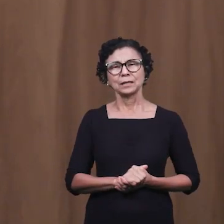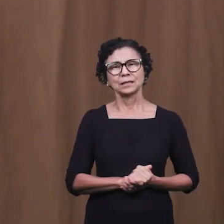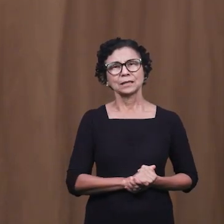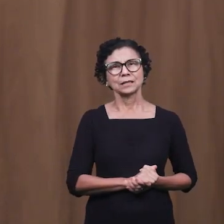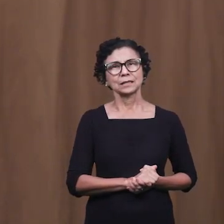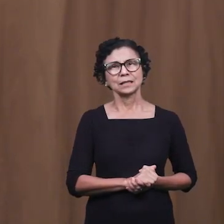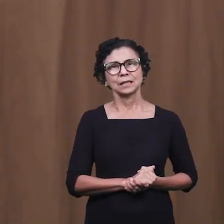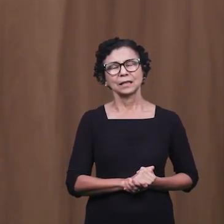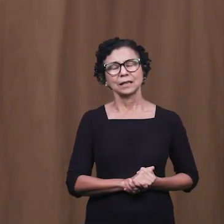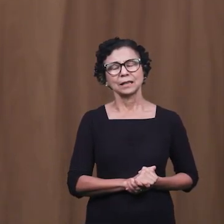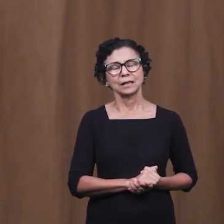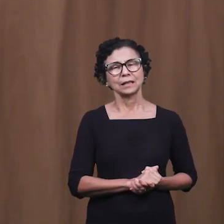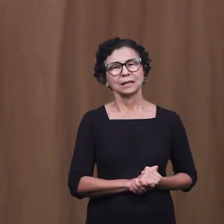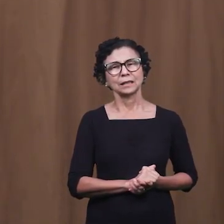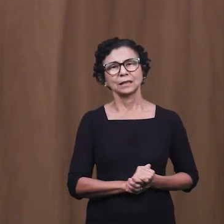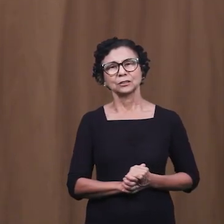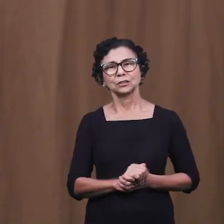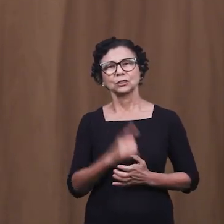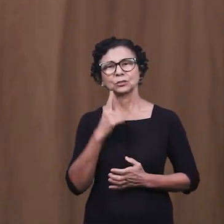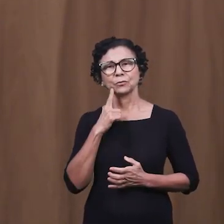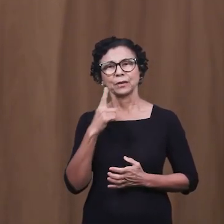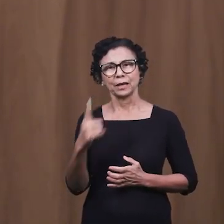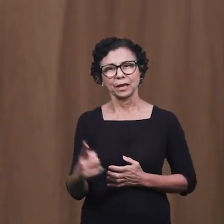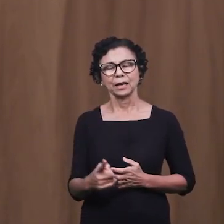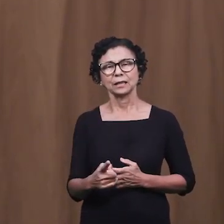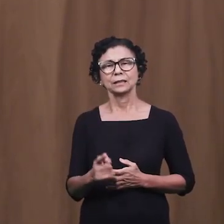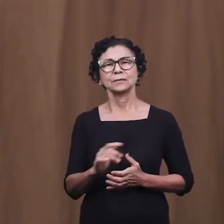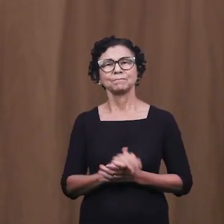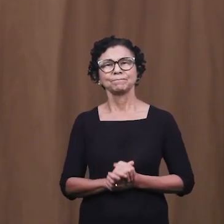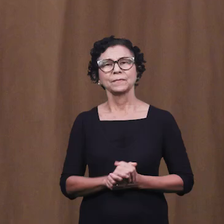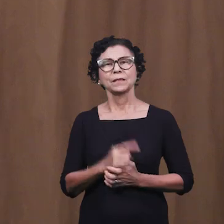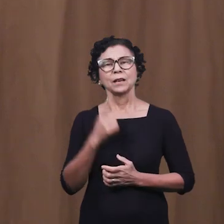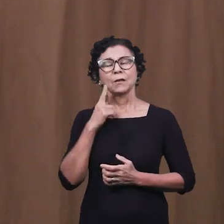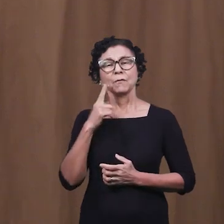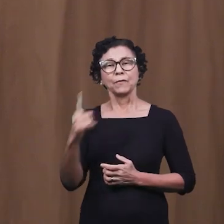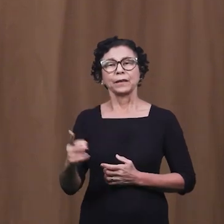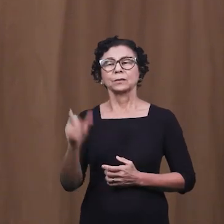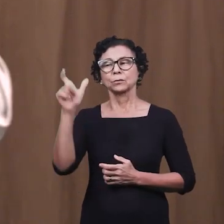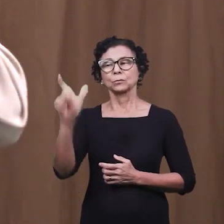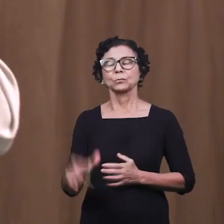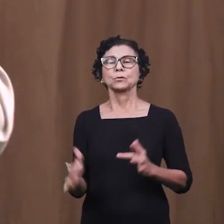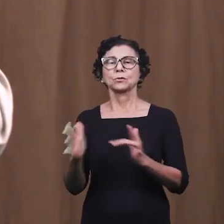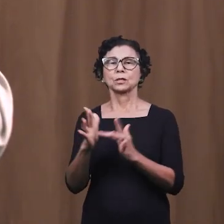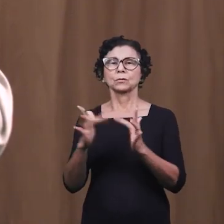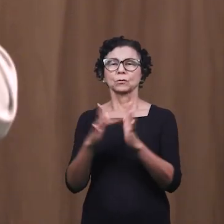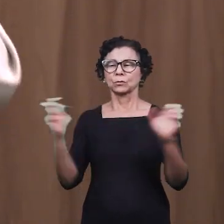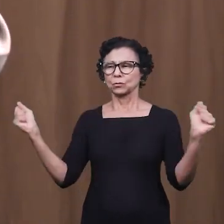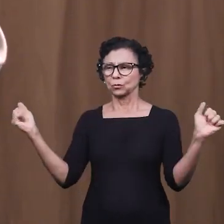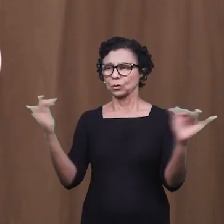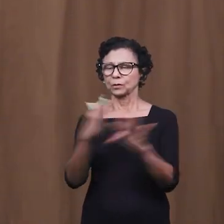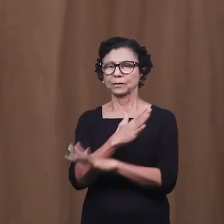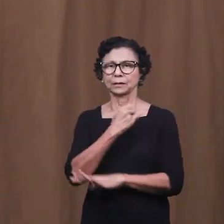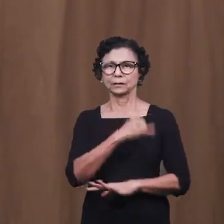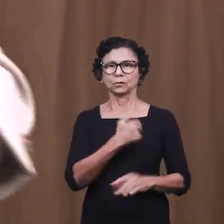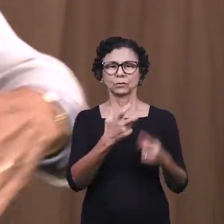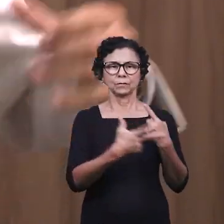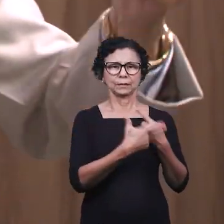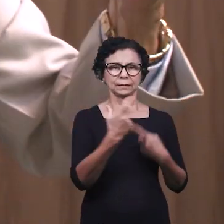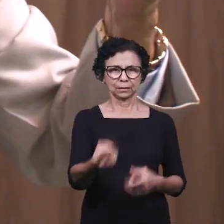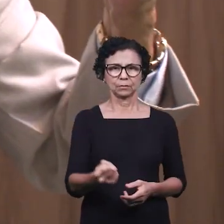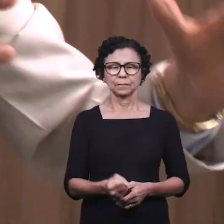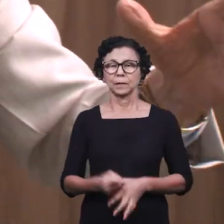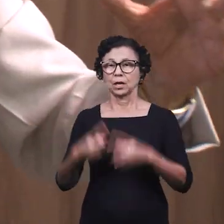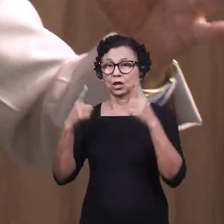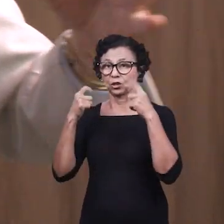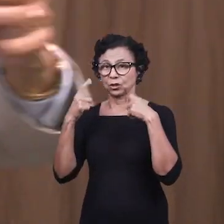para a igreja, a figura do Senhor glorificado. Vencedor. Vencedor, glorificado. Não temos que chorar porque